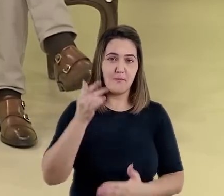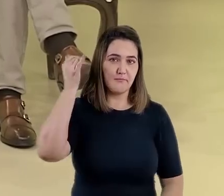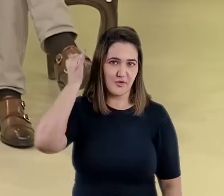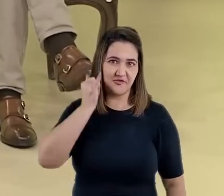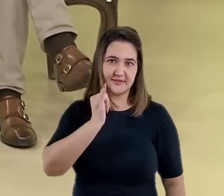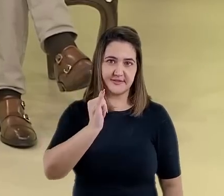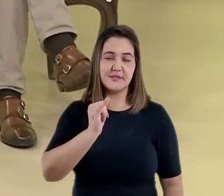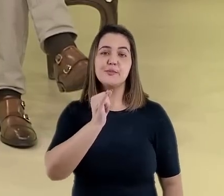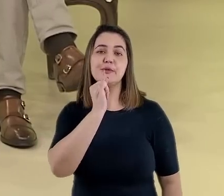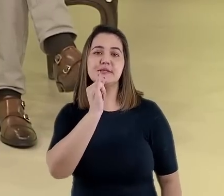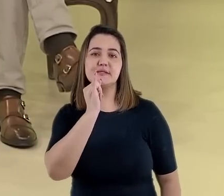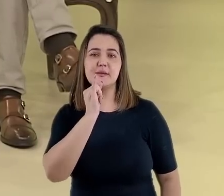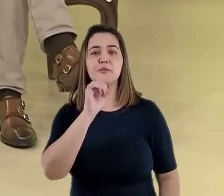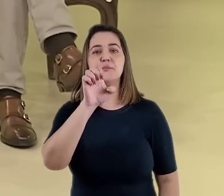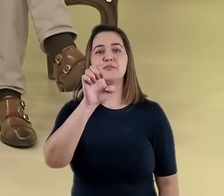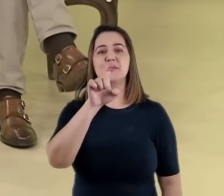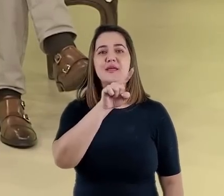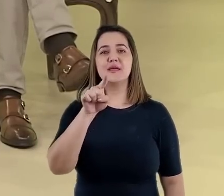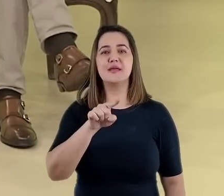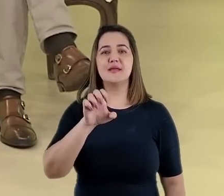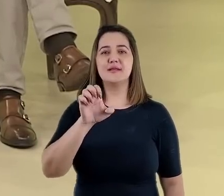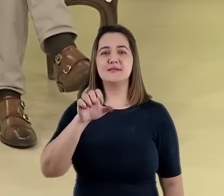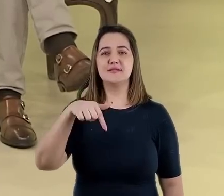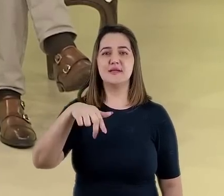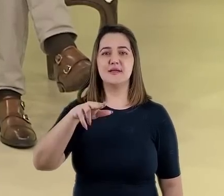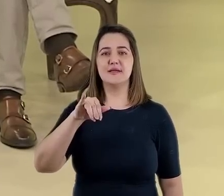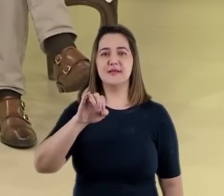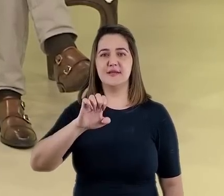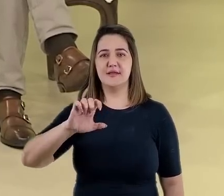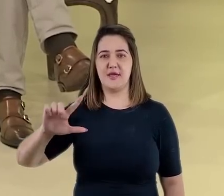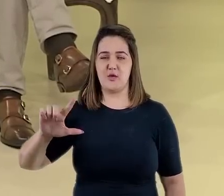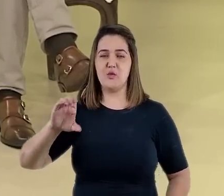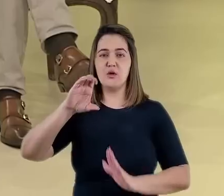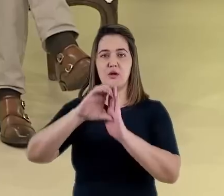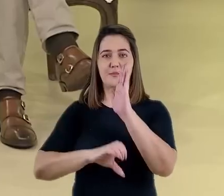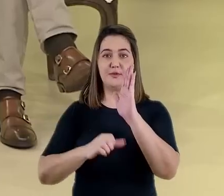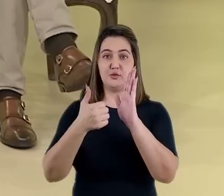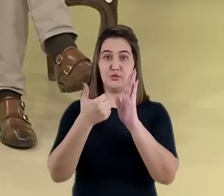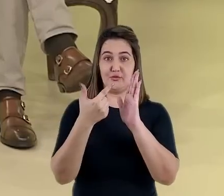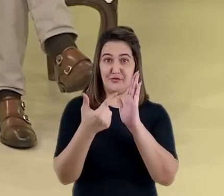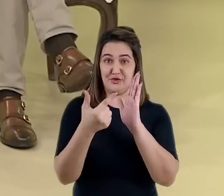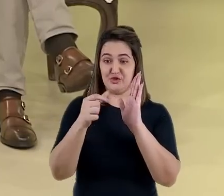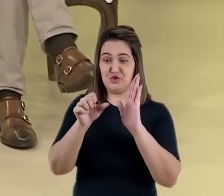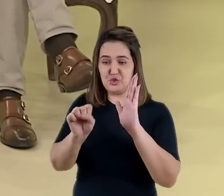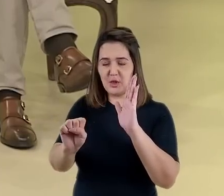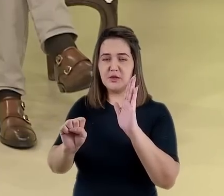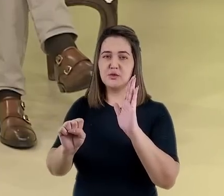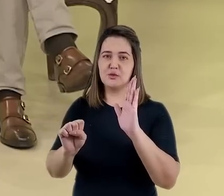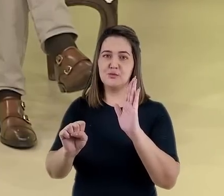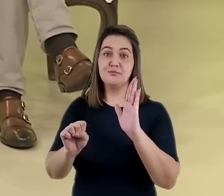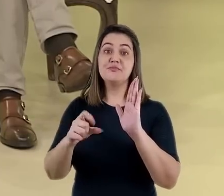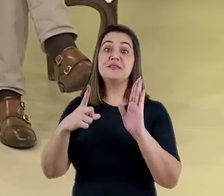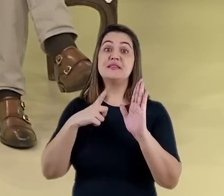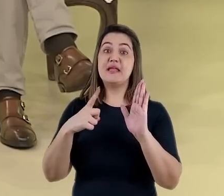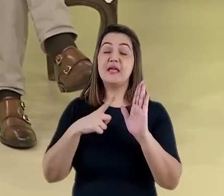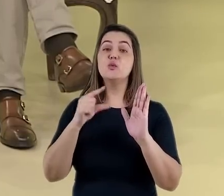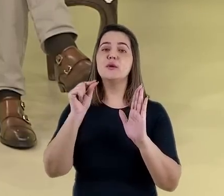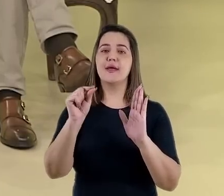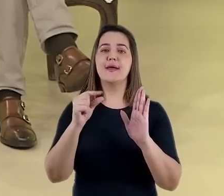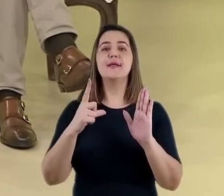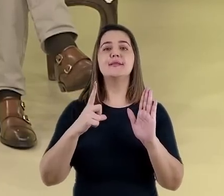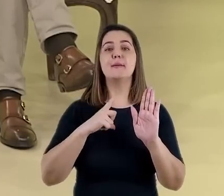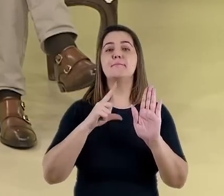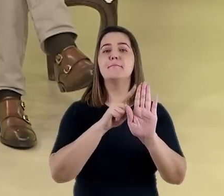profecias, como, por exemplo, Ezequiel, capítulo 28, você nota que o escritor bíblico faz uma mistura